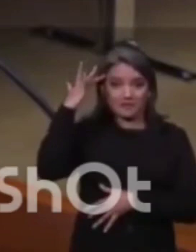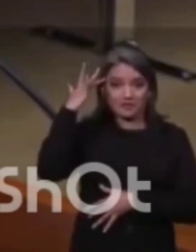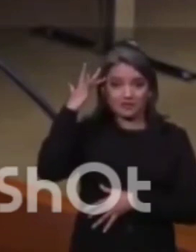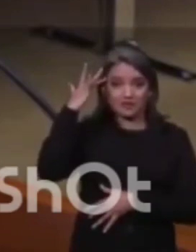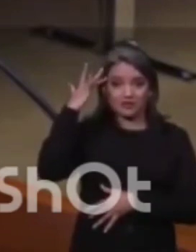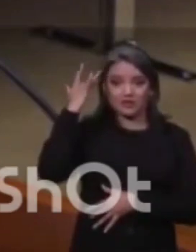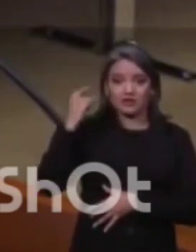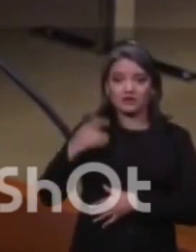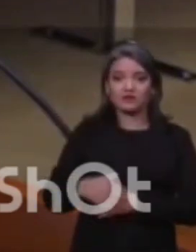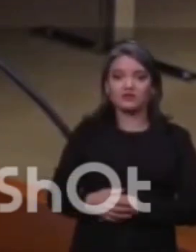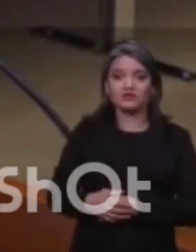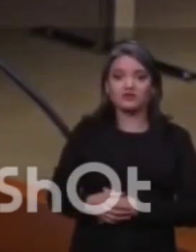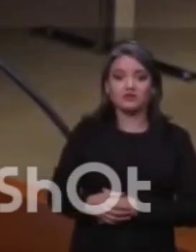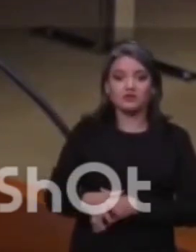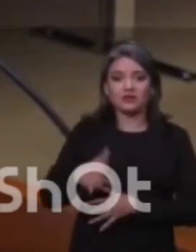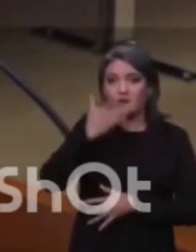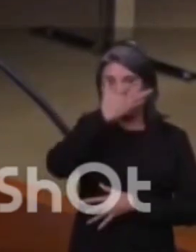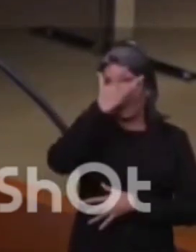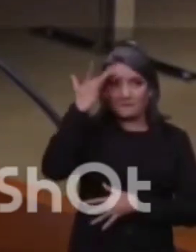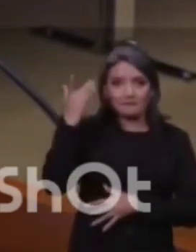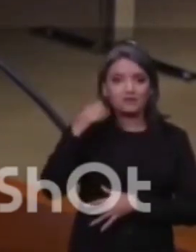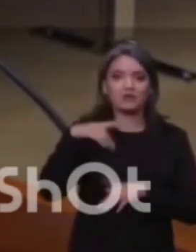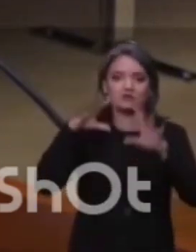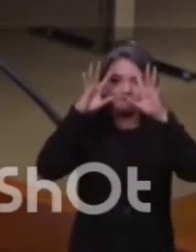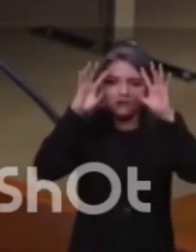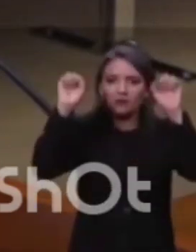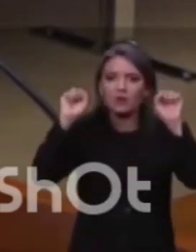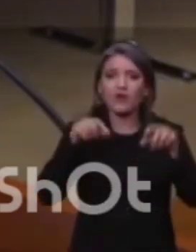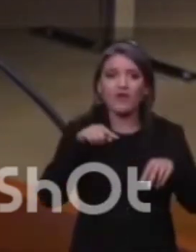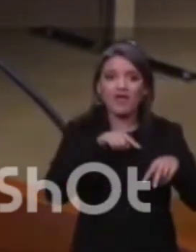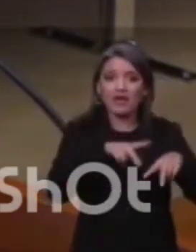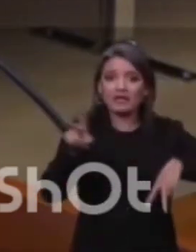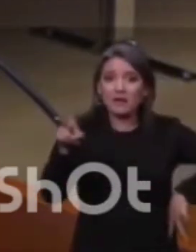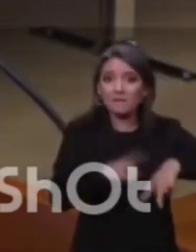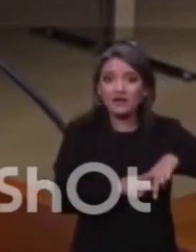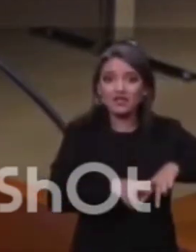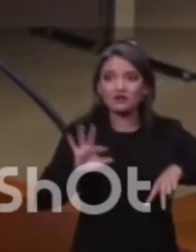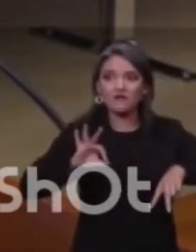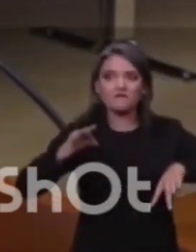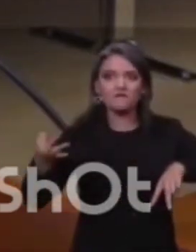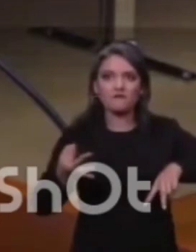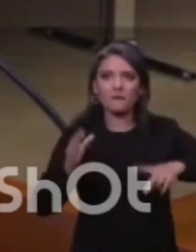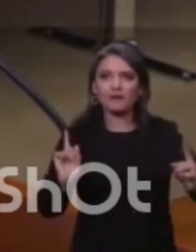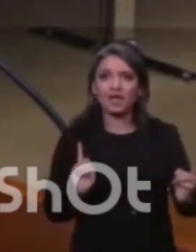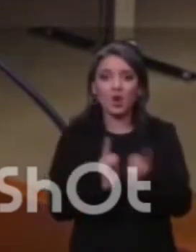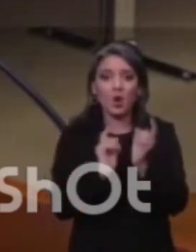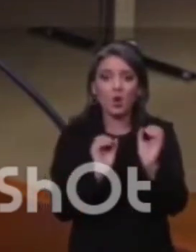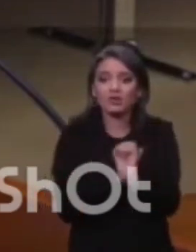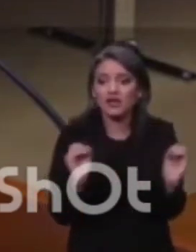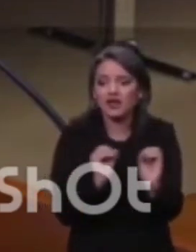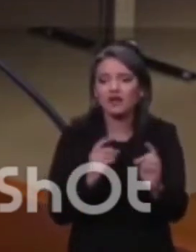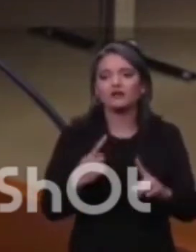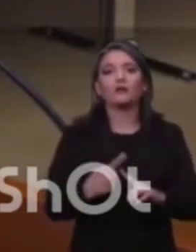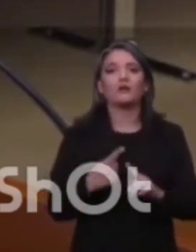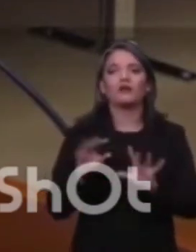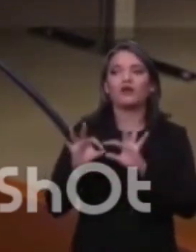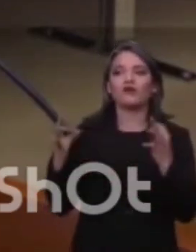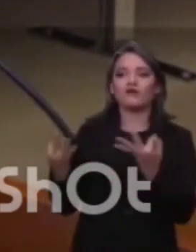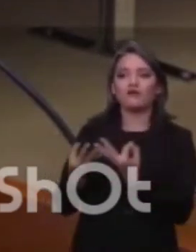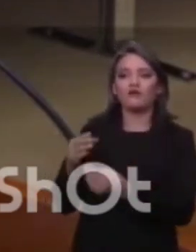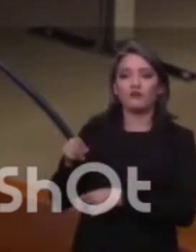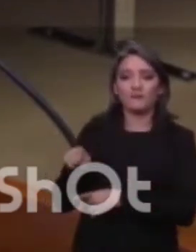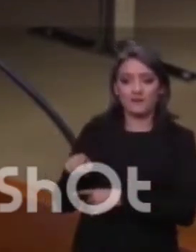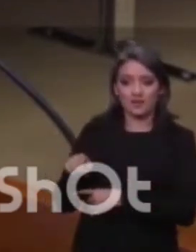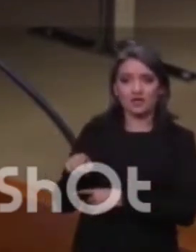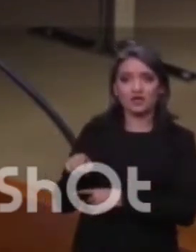Conselho Nacional de Justiça justamente por suspeitas de participação nos atos golpistas